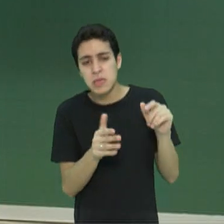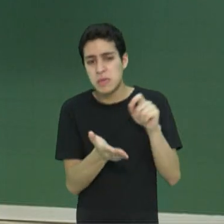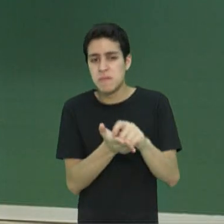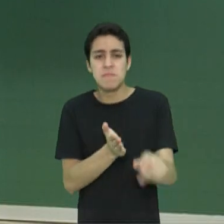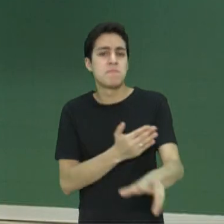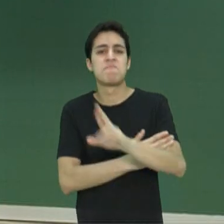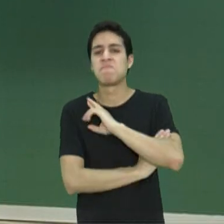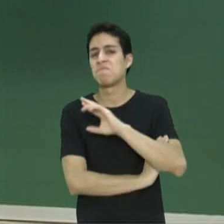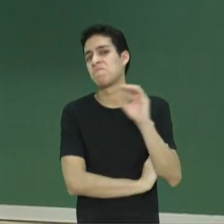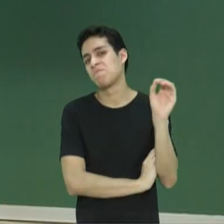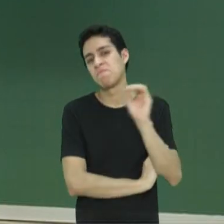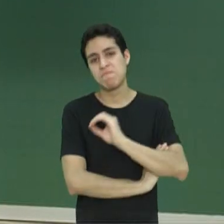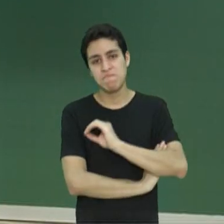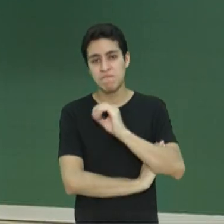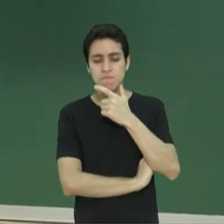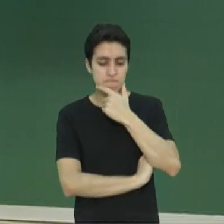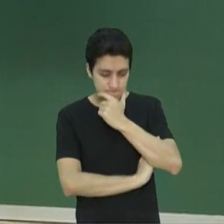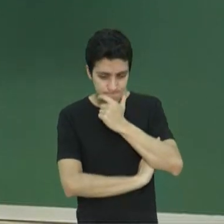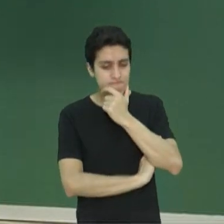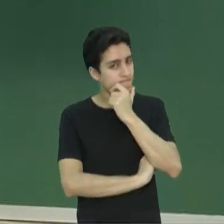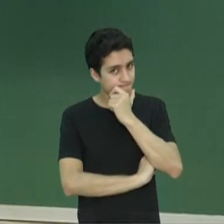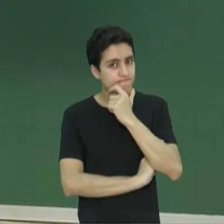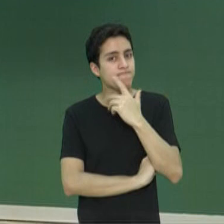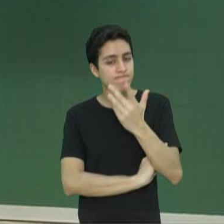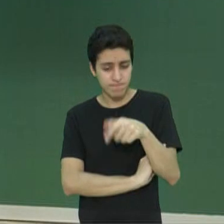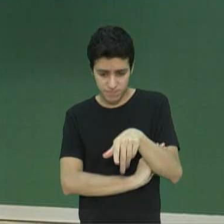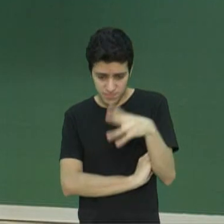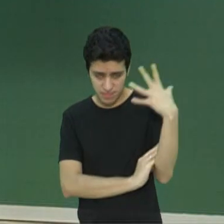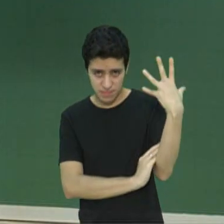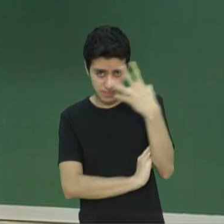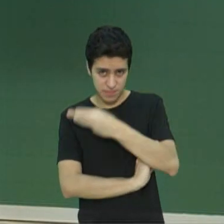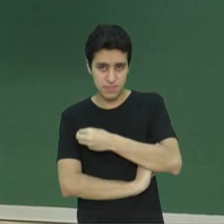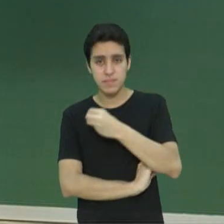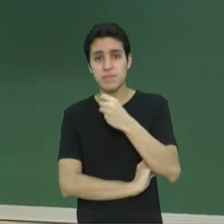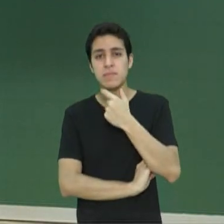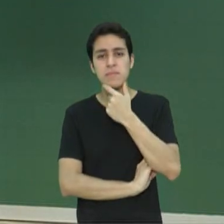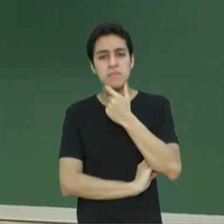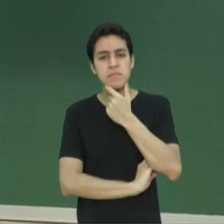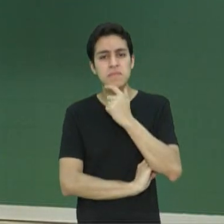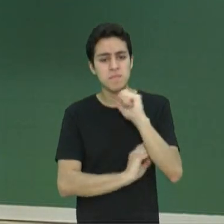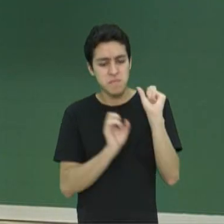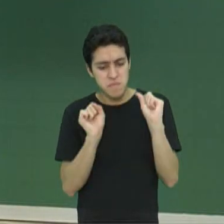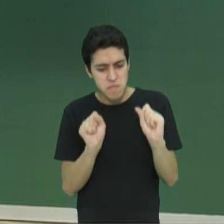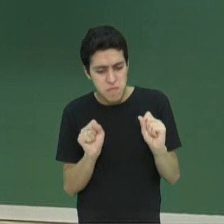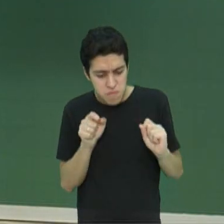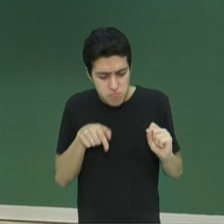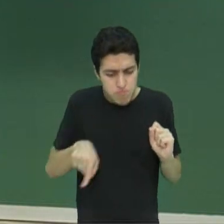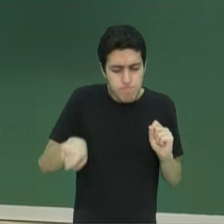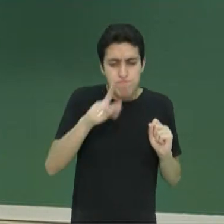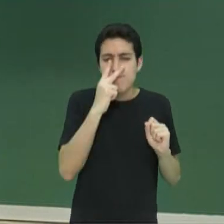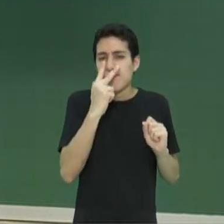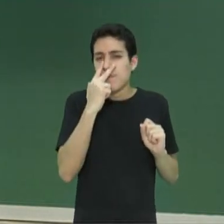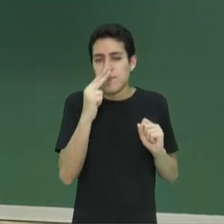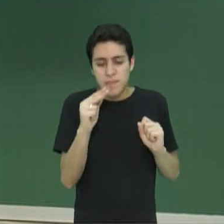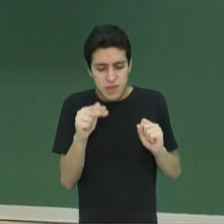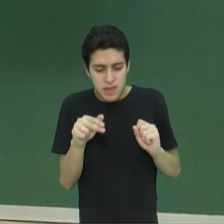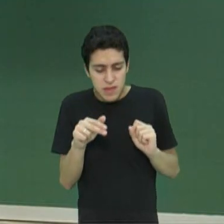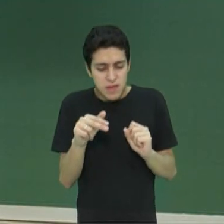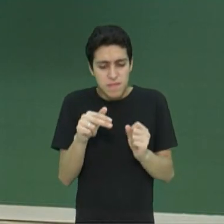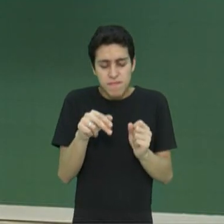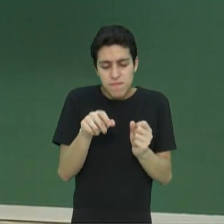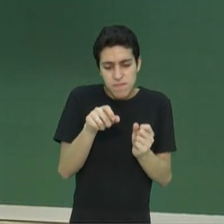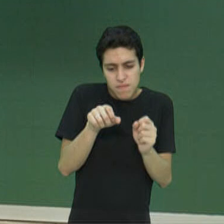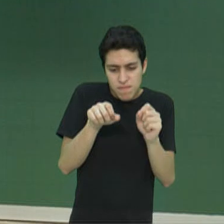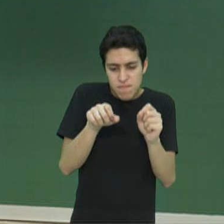não responde a gente. Ou seja, por mais belo que possa parecer uma mensagem